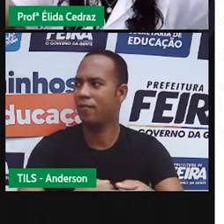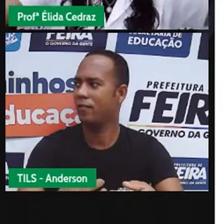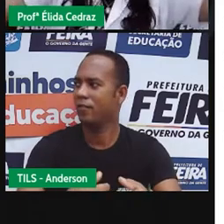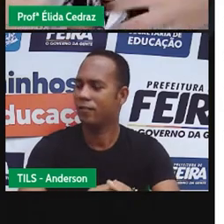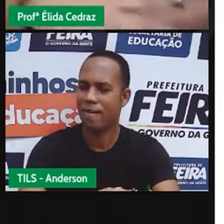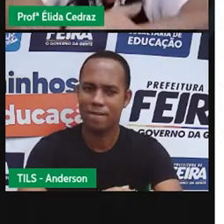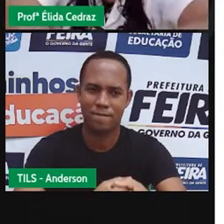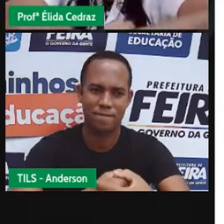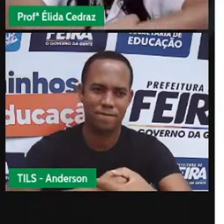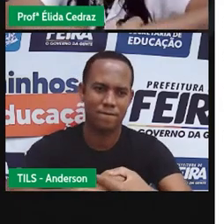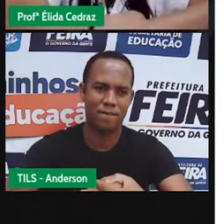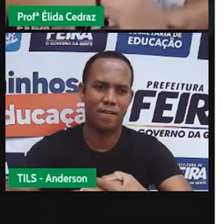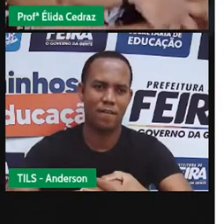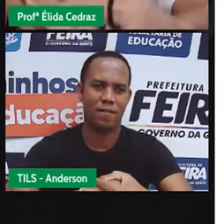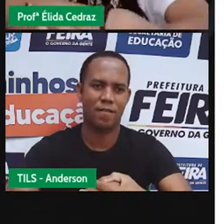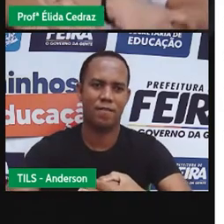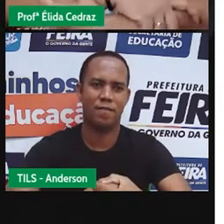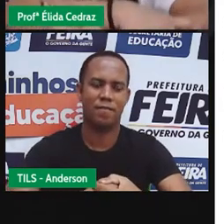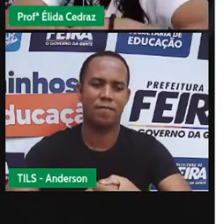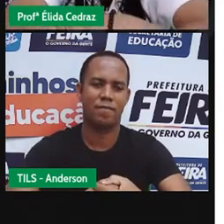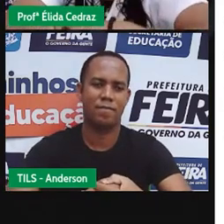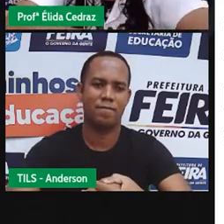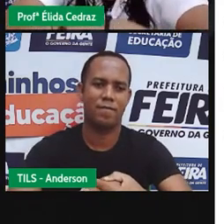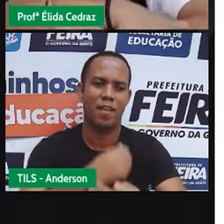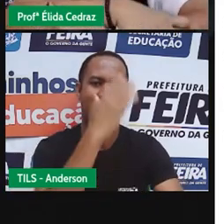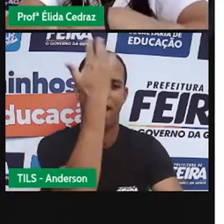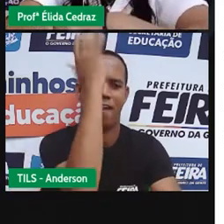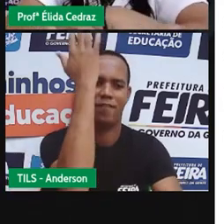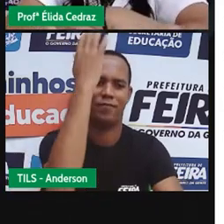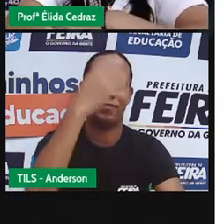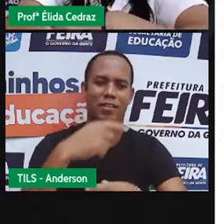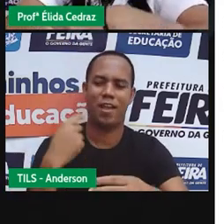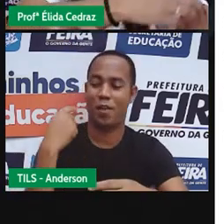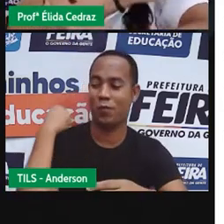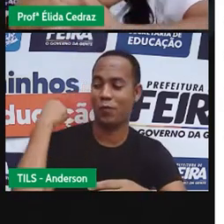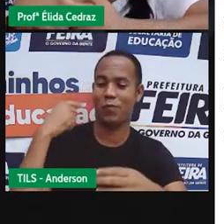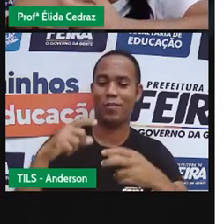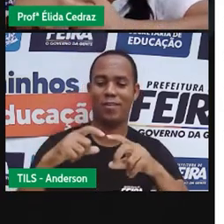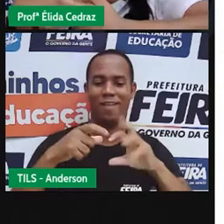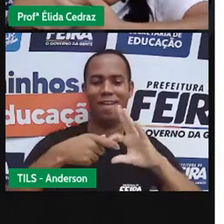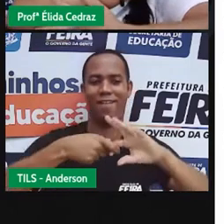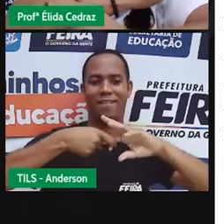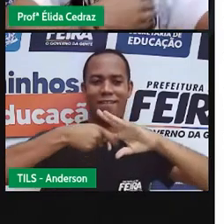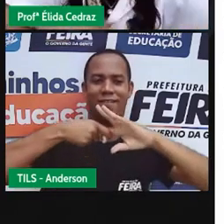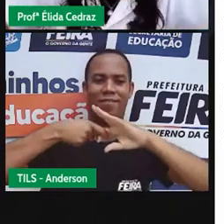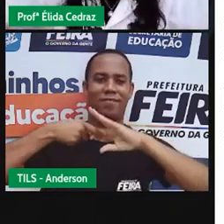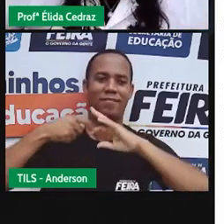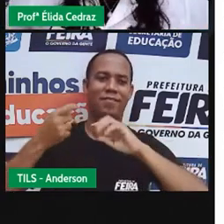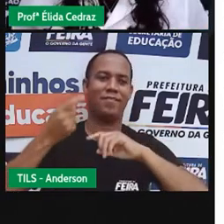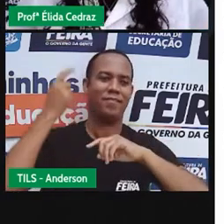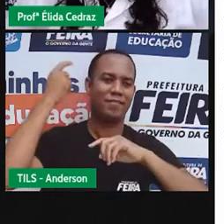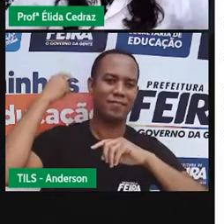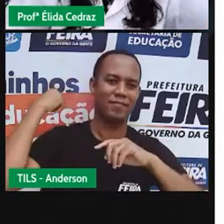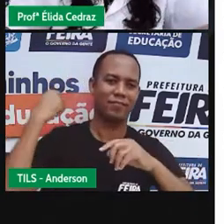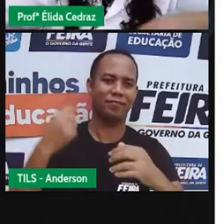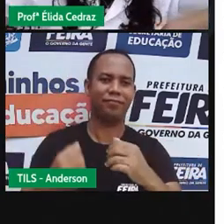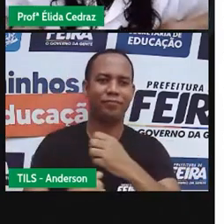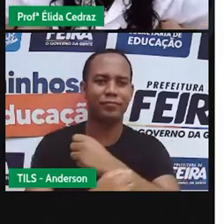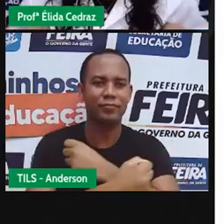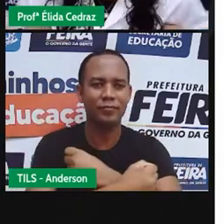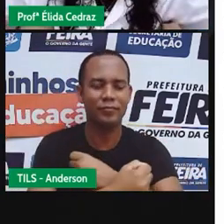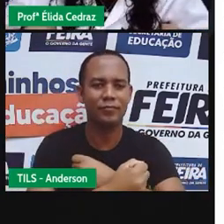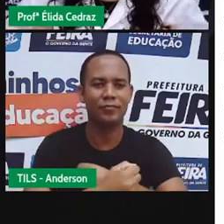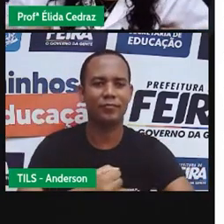criança vai abraçar a árvore. A primeira abraça a árvore. E as outras, sentadas atrás, vão abraçar